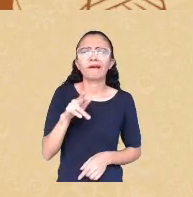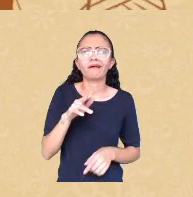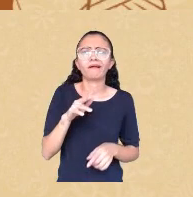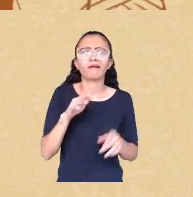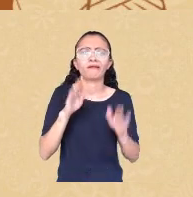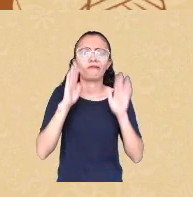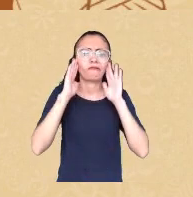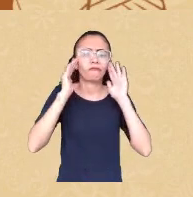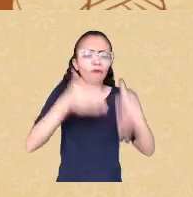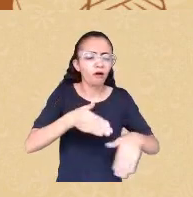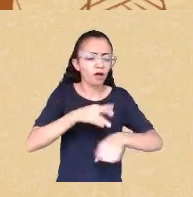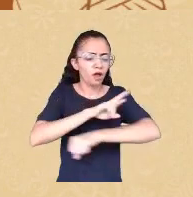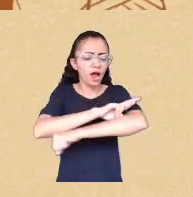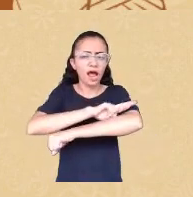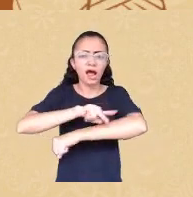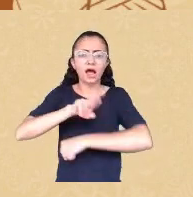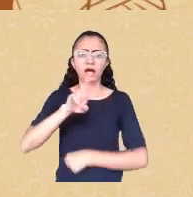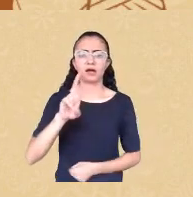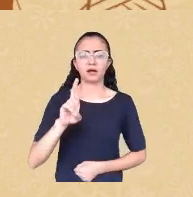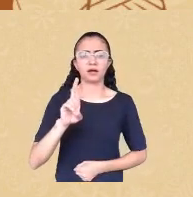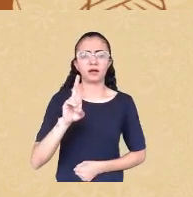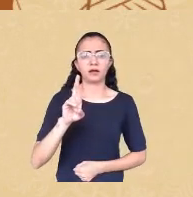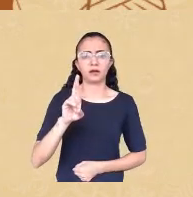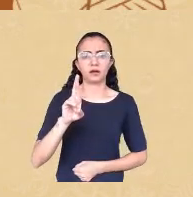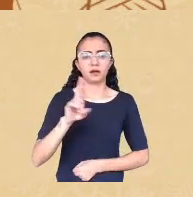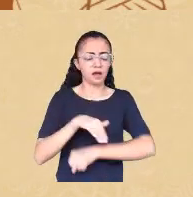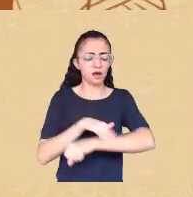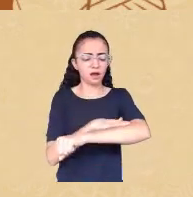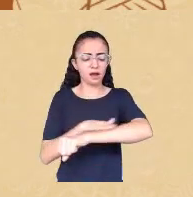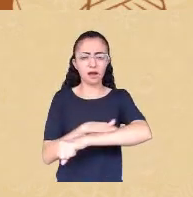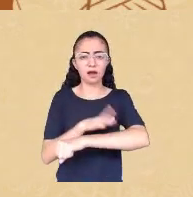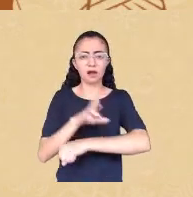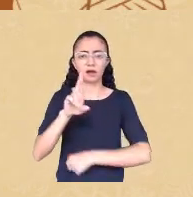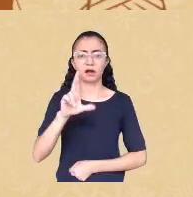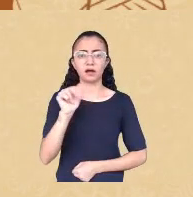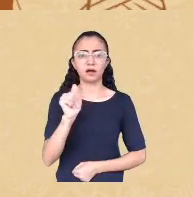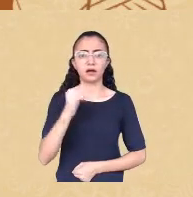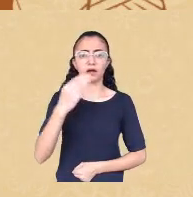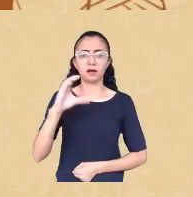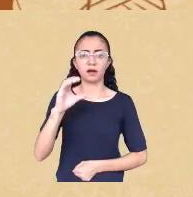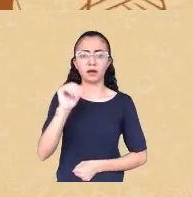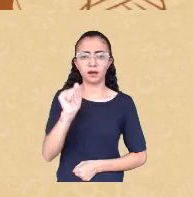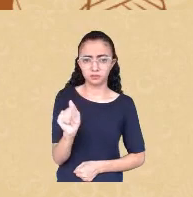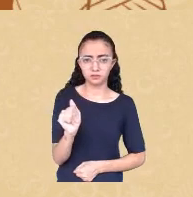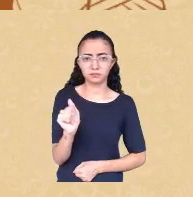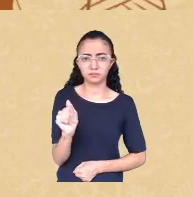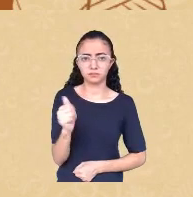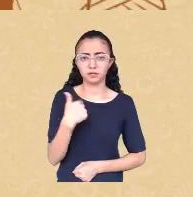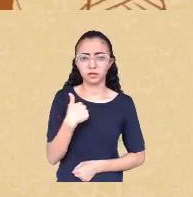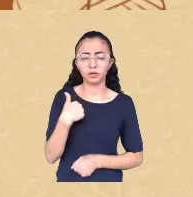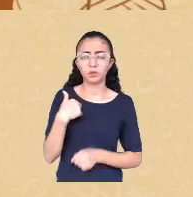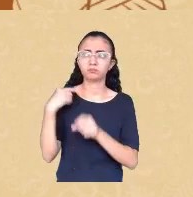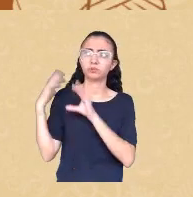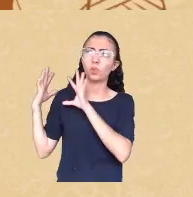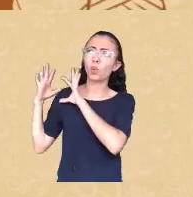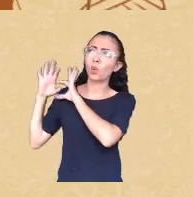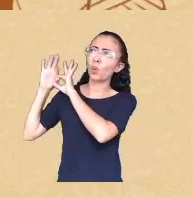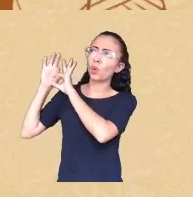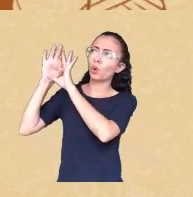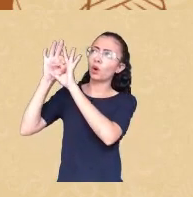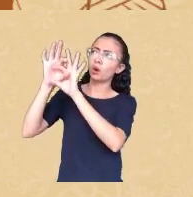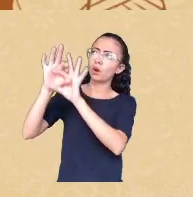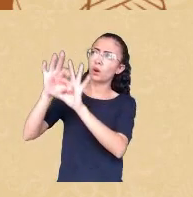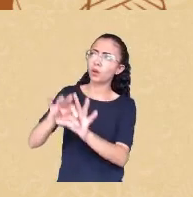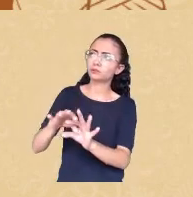raça a partir de uma perspectiva da história, dos encontros e desencontros da história que criaram as perspectivas que a gente vive hoje,